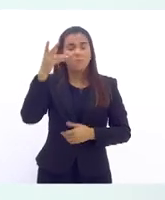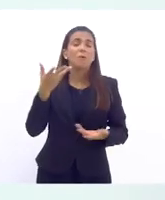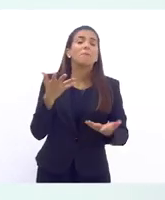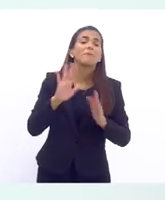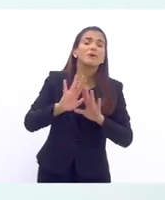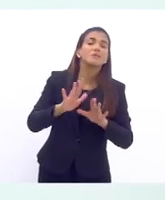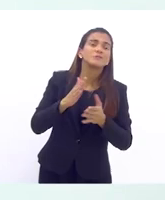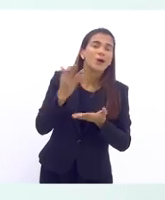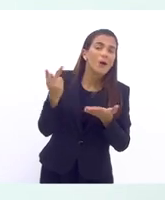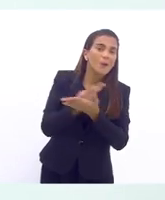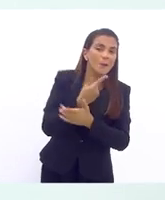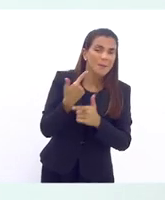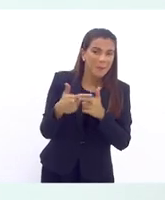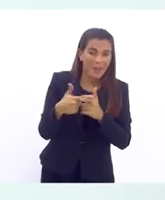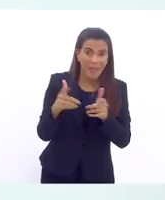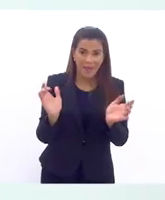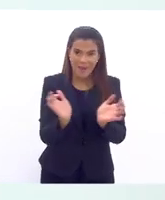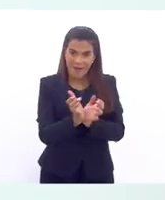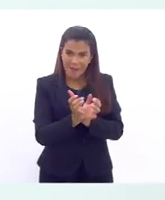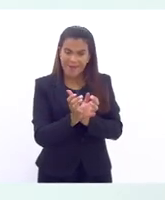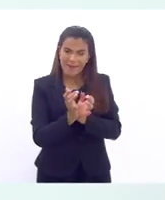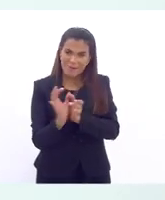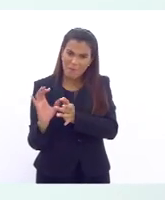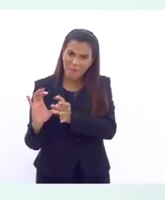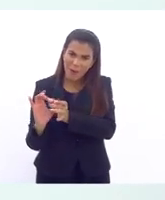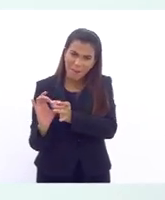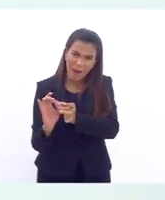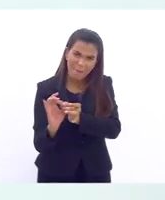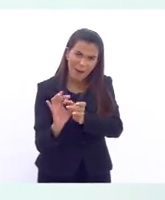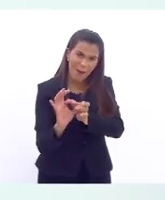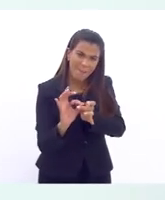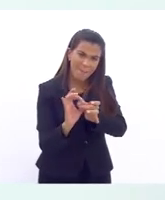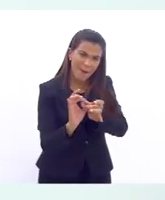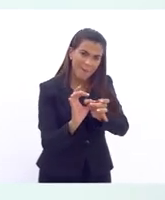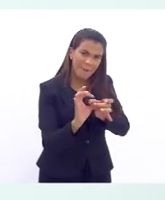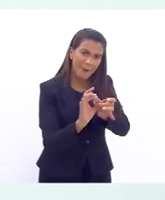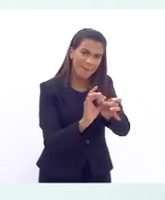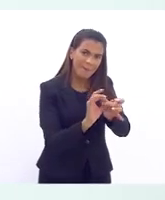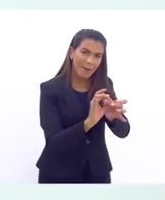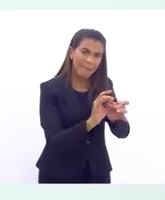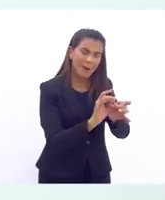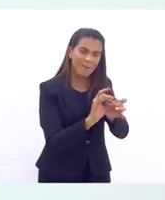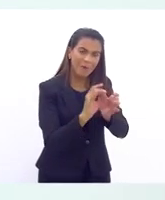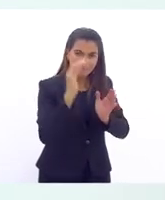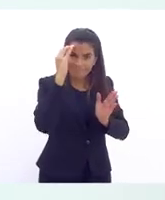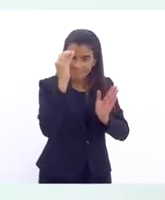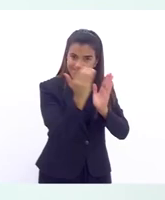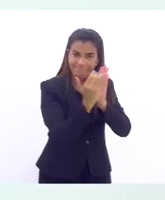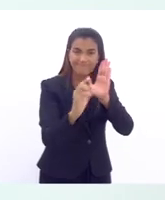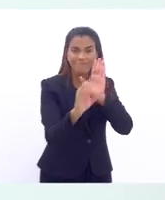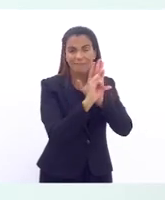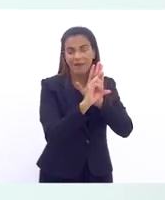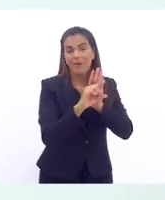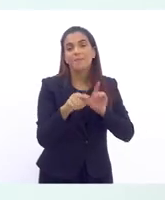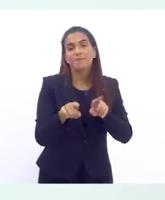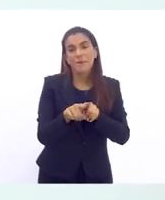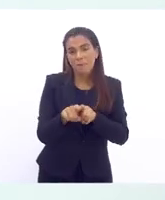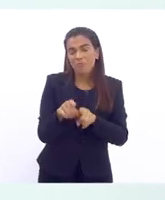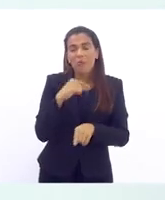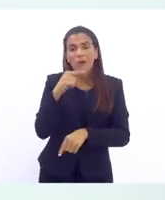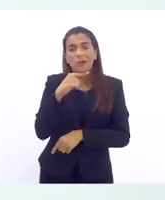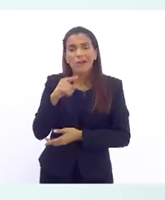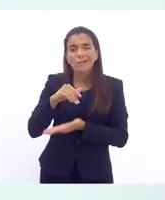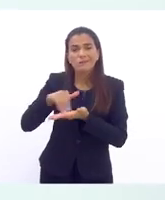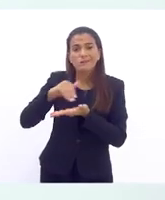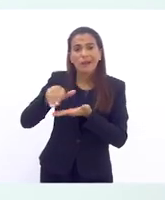a equipe tem que estar Coesa com a sua aplicabilidade não adianta colocar nessa Secretaria de